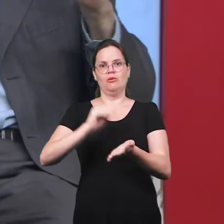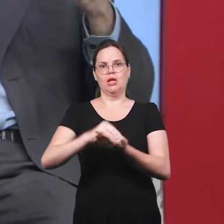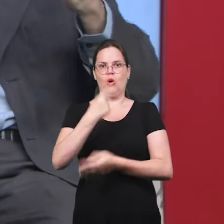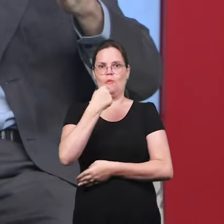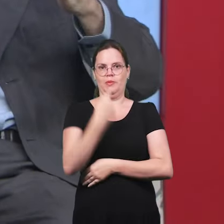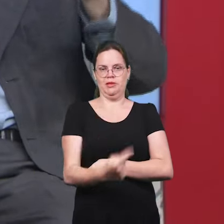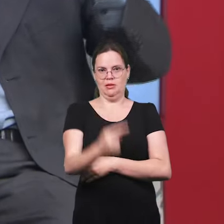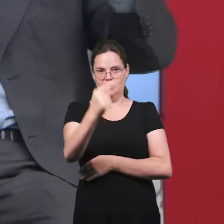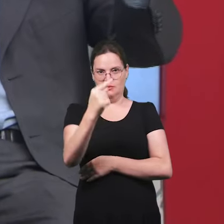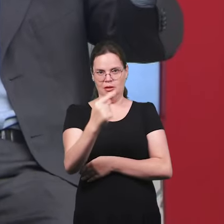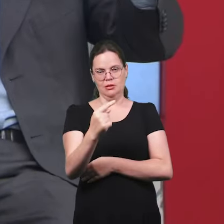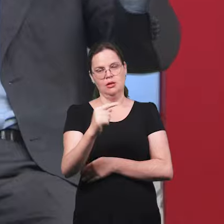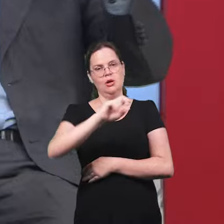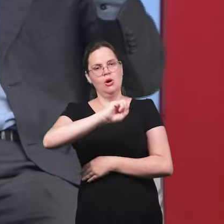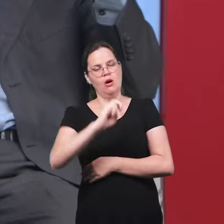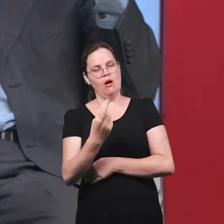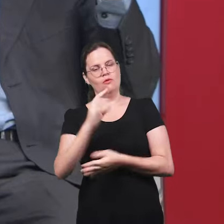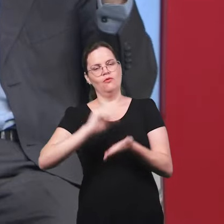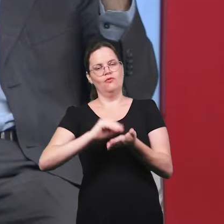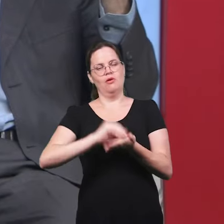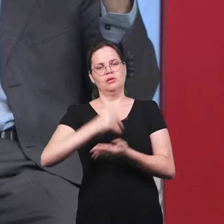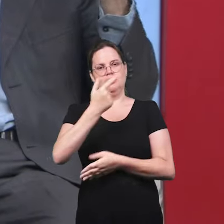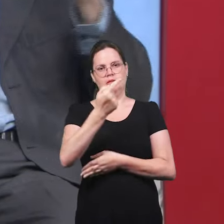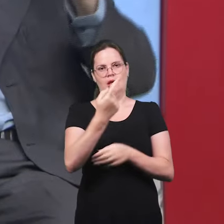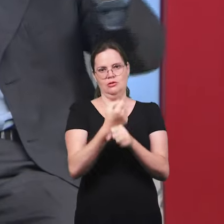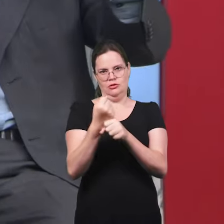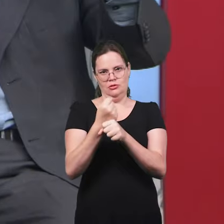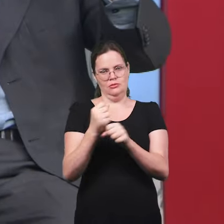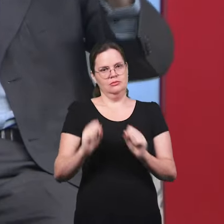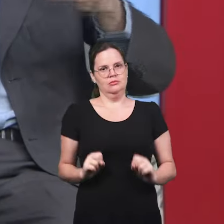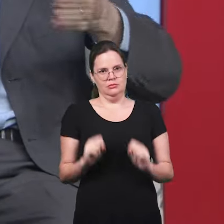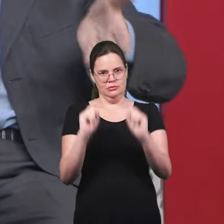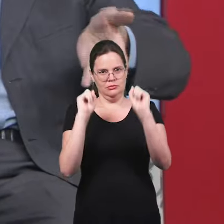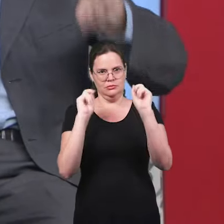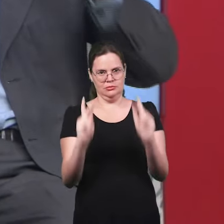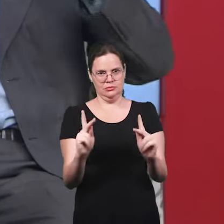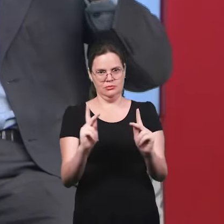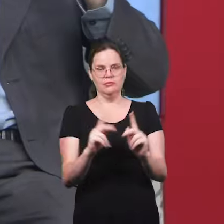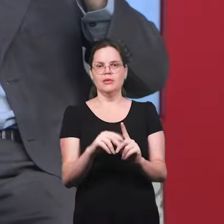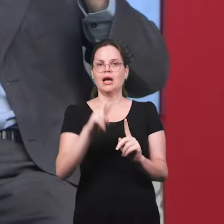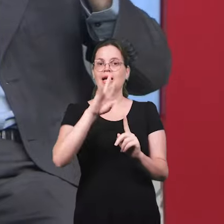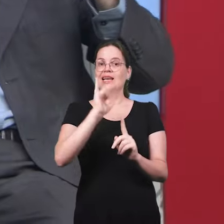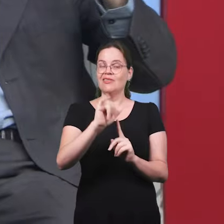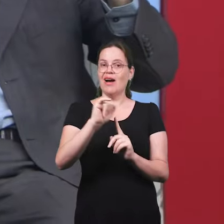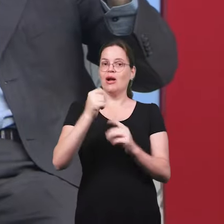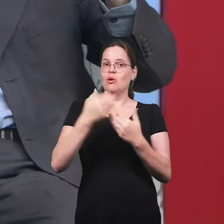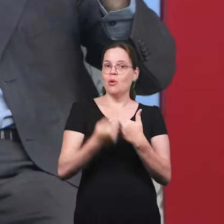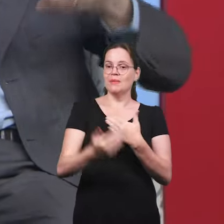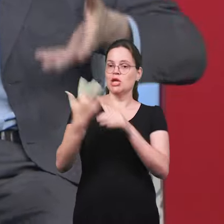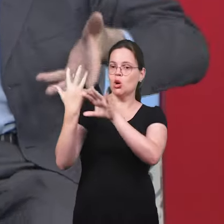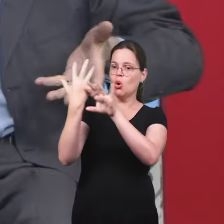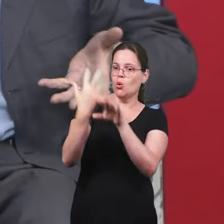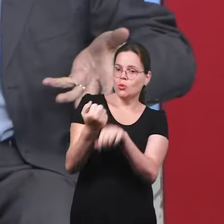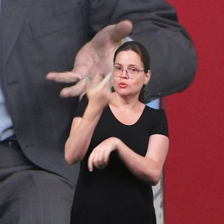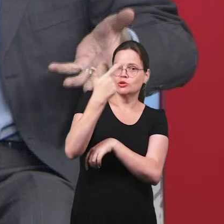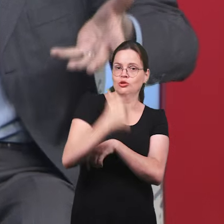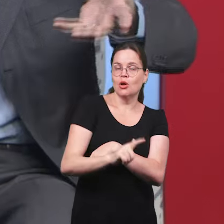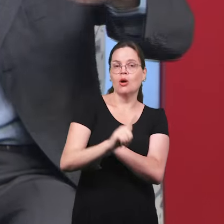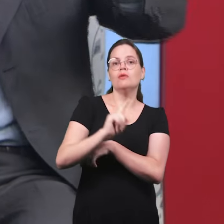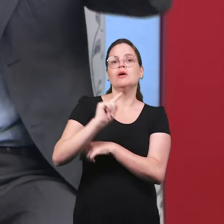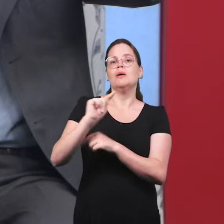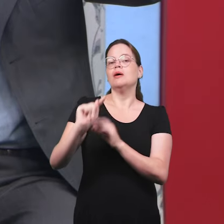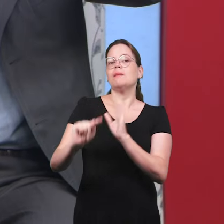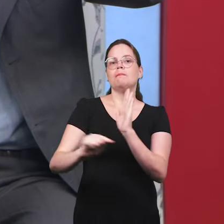os 7 anos ou a última semana de anos, que só será contada depois do arrebatamento. O Senhor